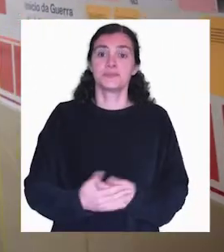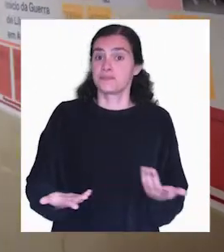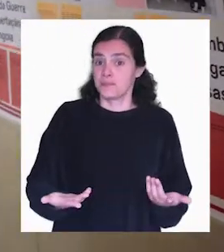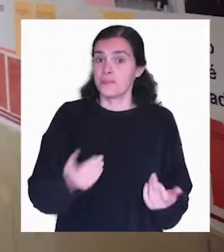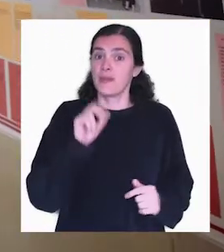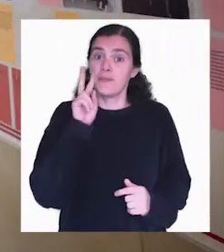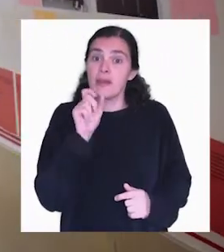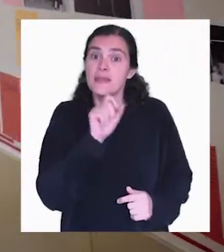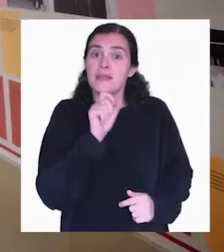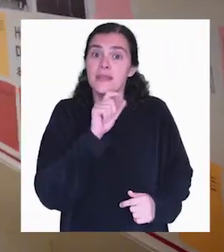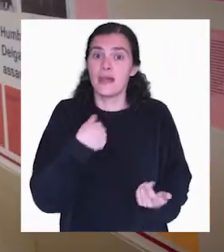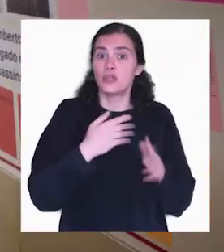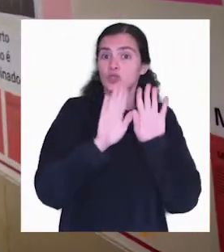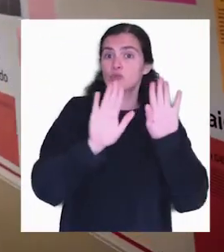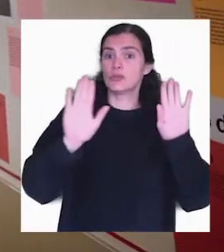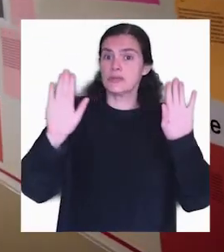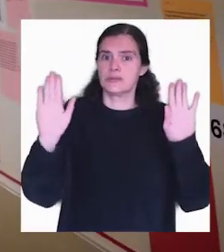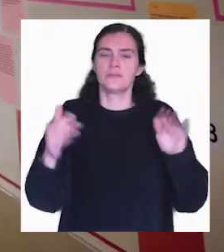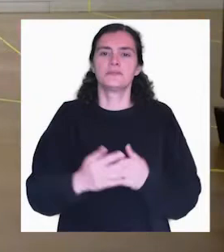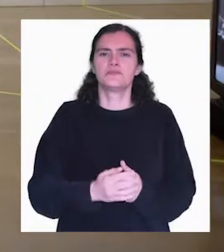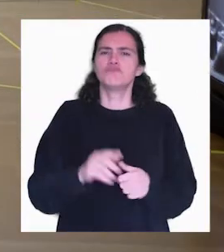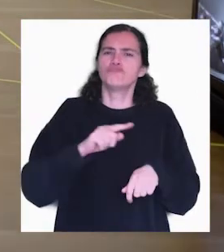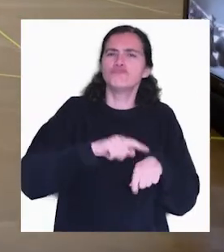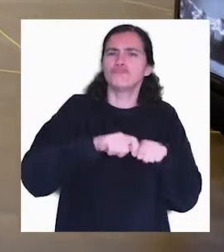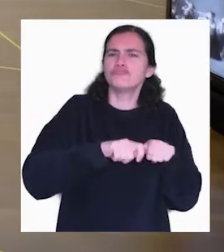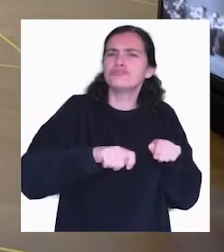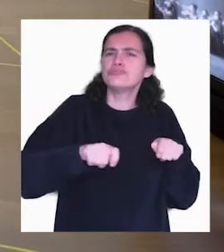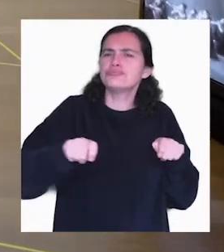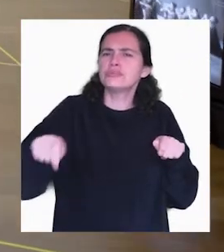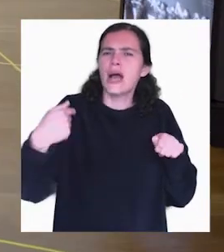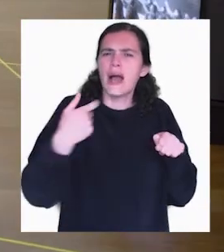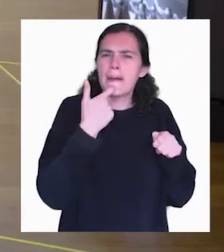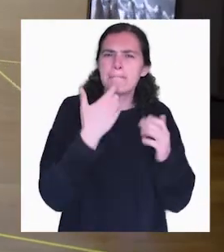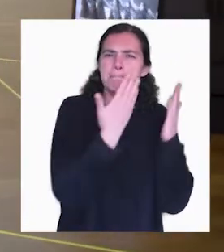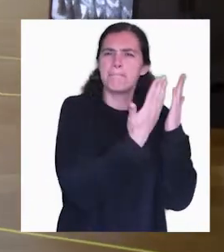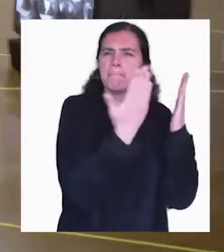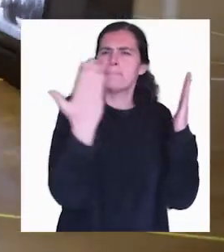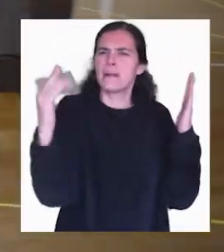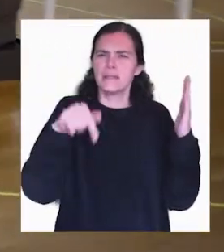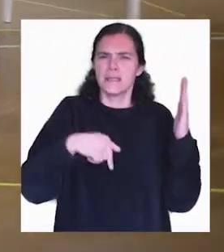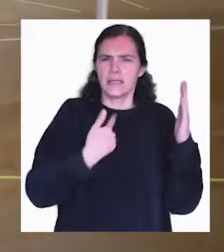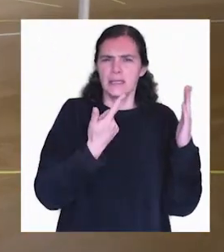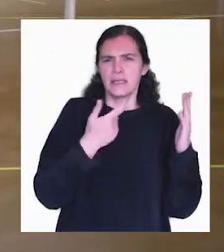Como podem ver, a exposição prolonga-se pelas paredes aqui do foyer do auditório,